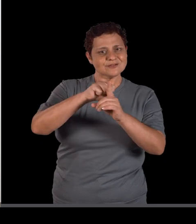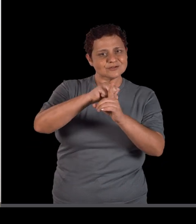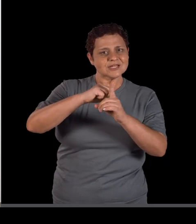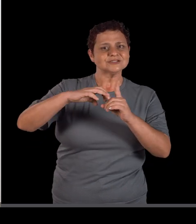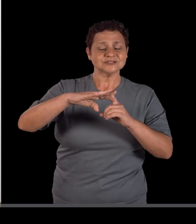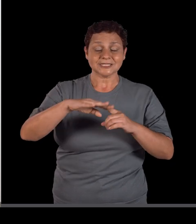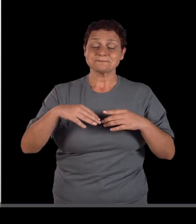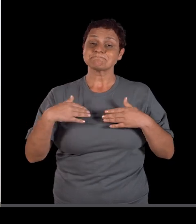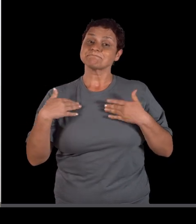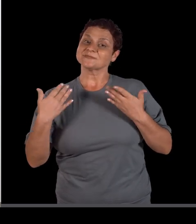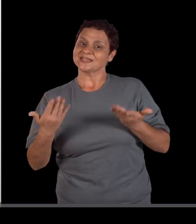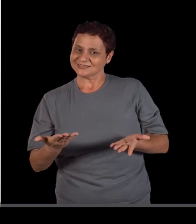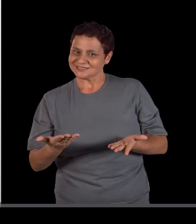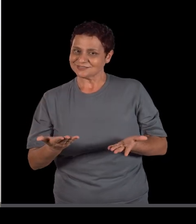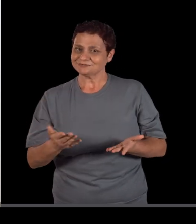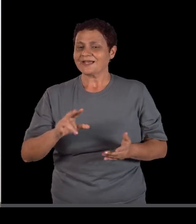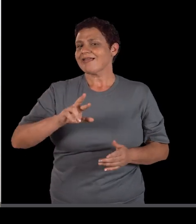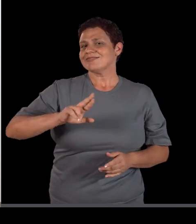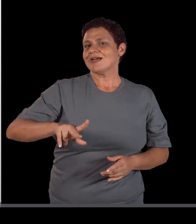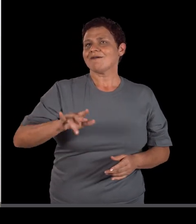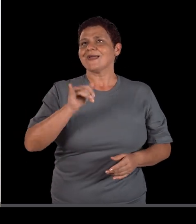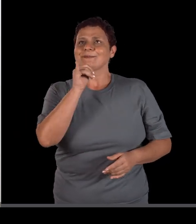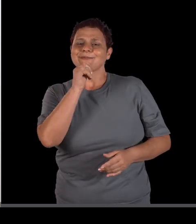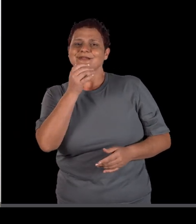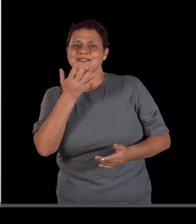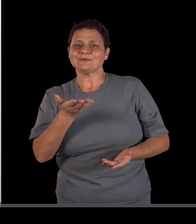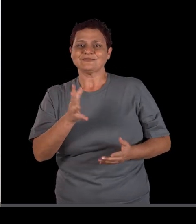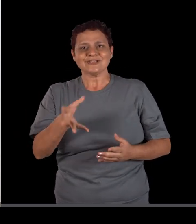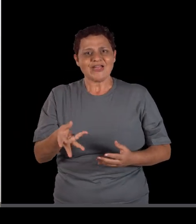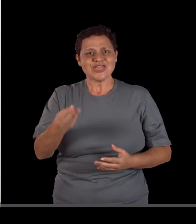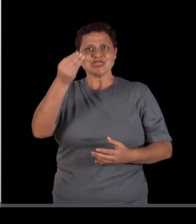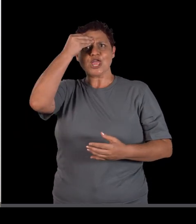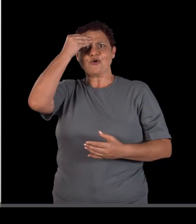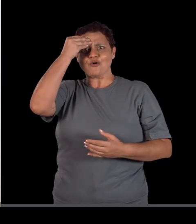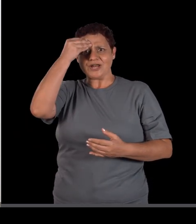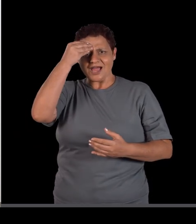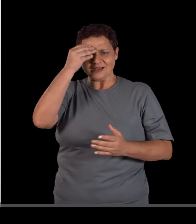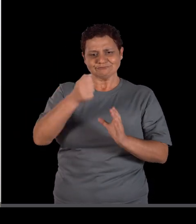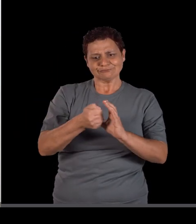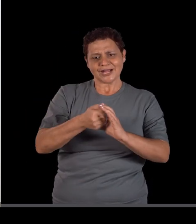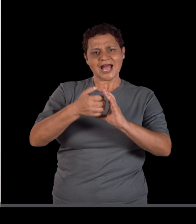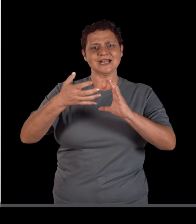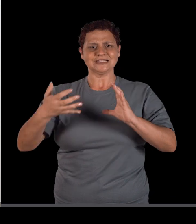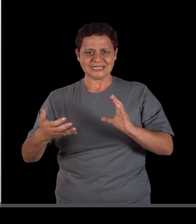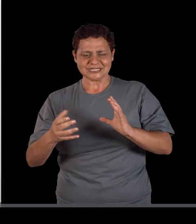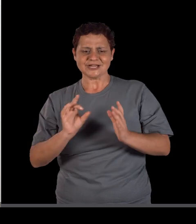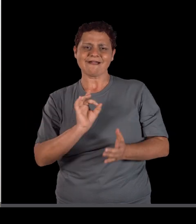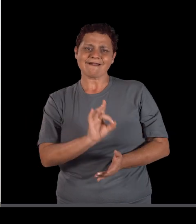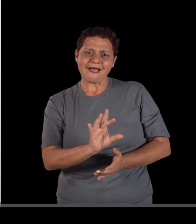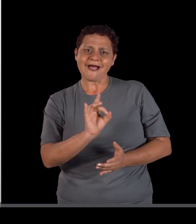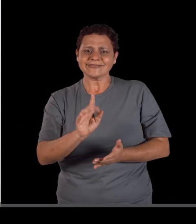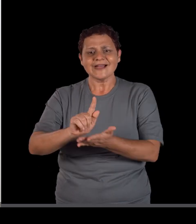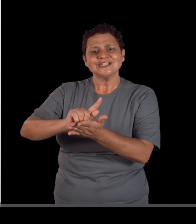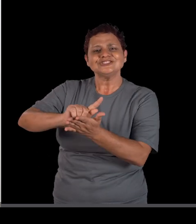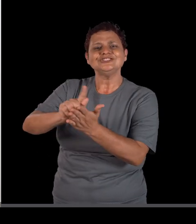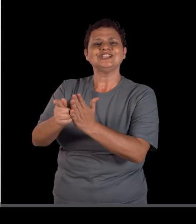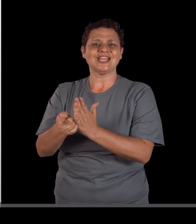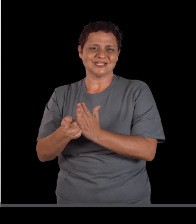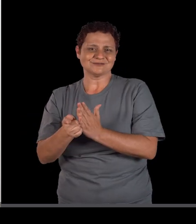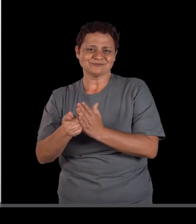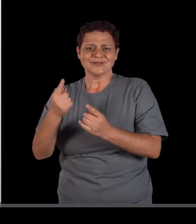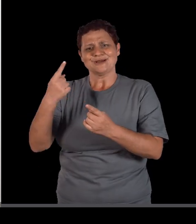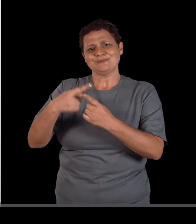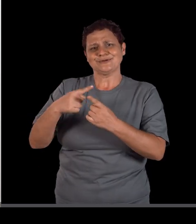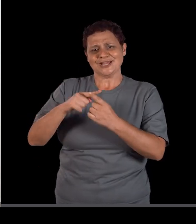nossa sociedade. Portanto, não se trata de decorar todas as características de cada